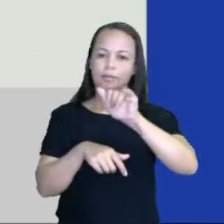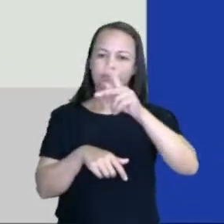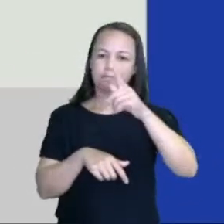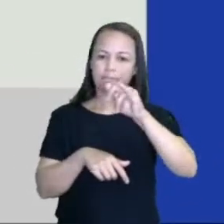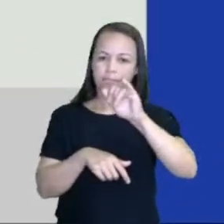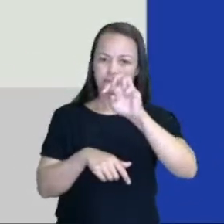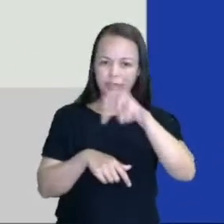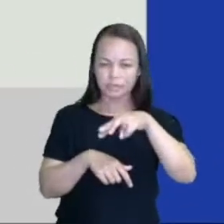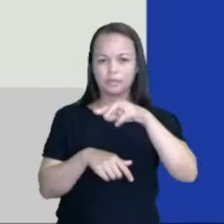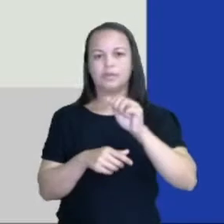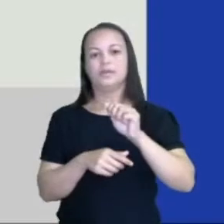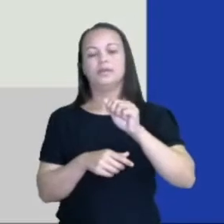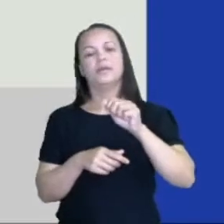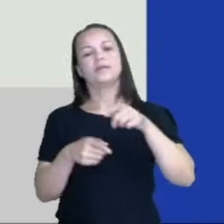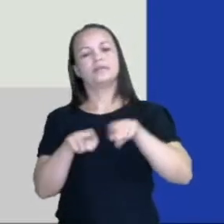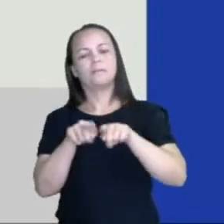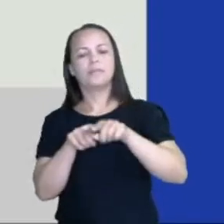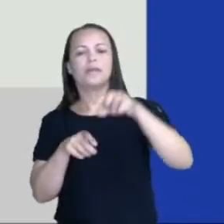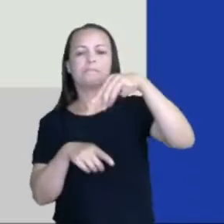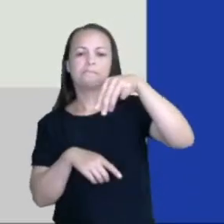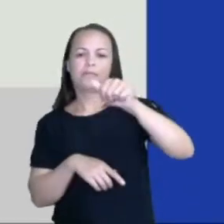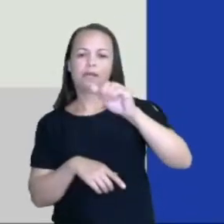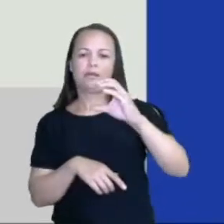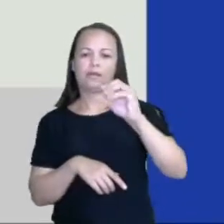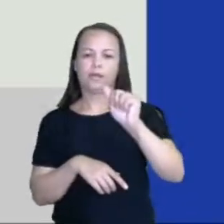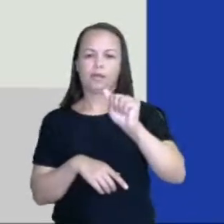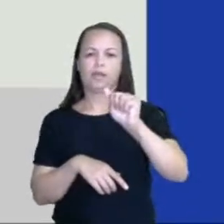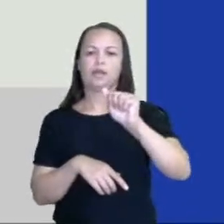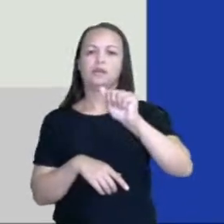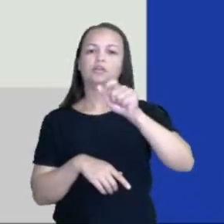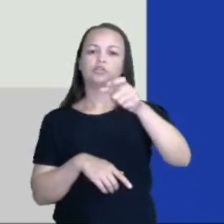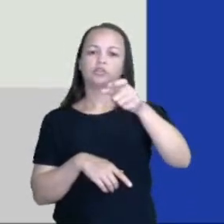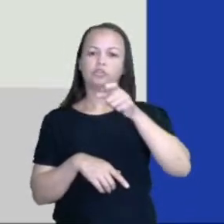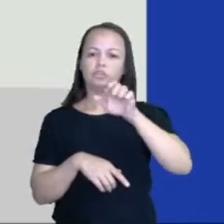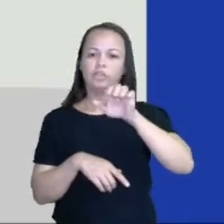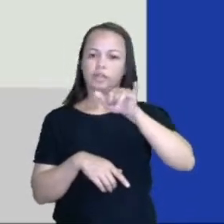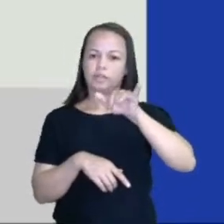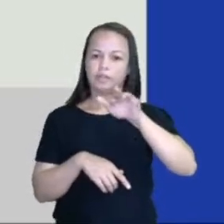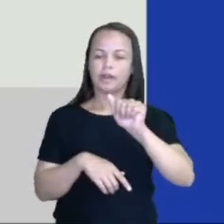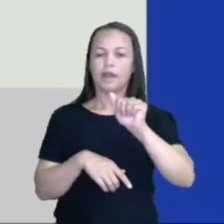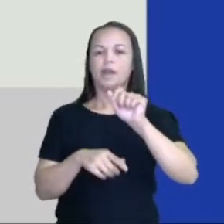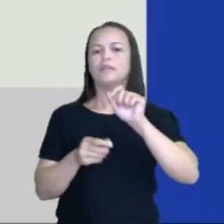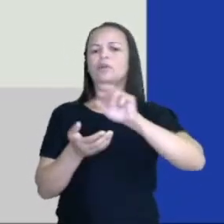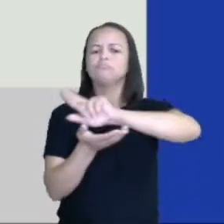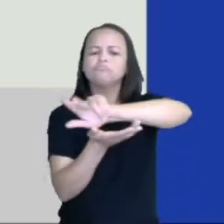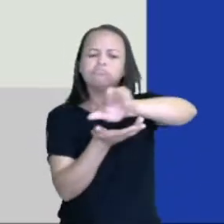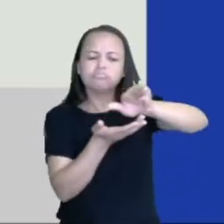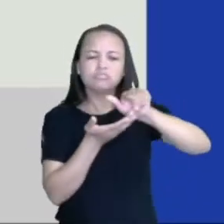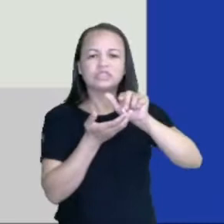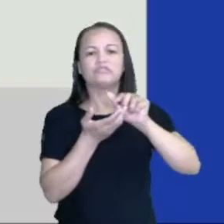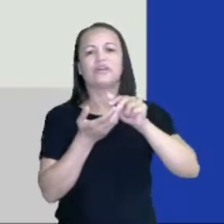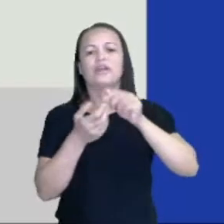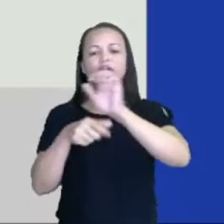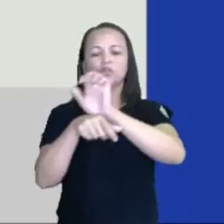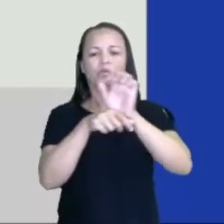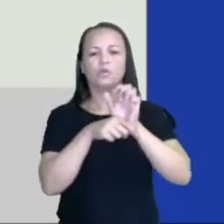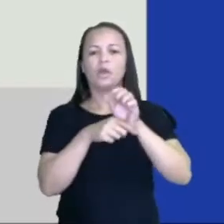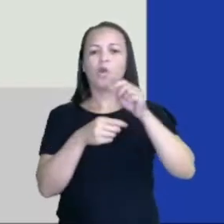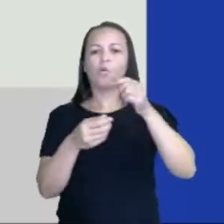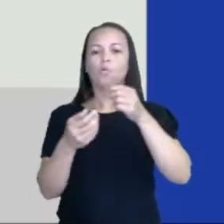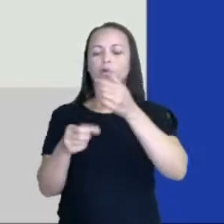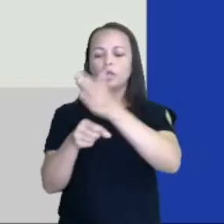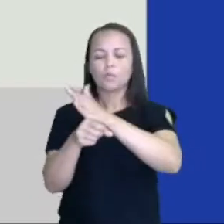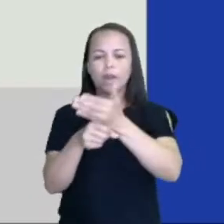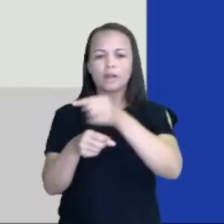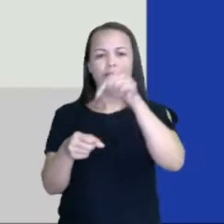mesmo alimento, mas por conta da localização geográfica, por conta do estado, por conta da cidade, esse mesmo alimento